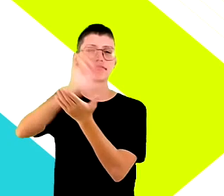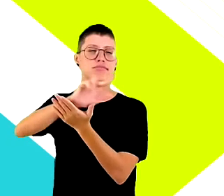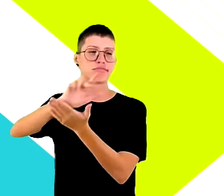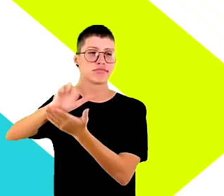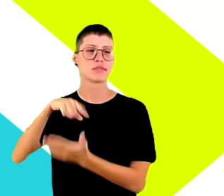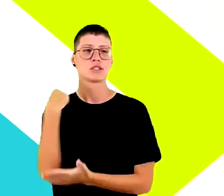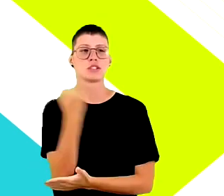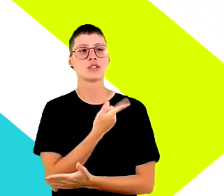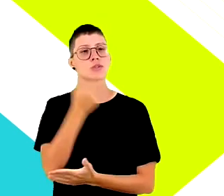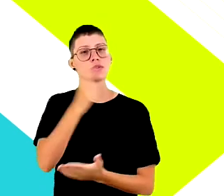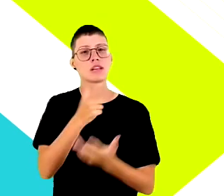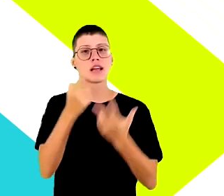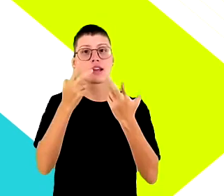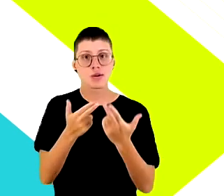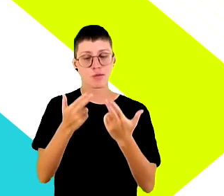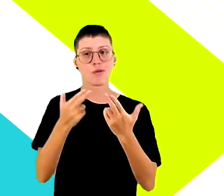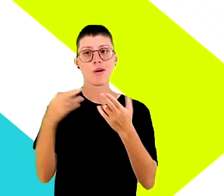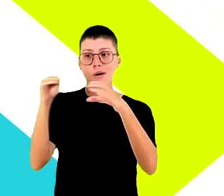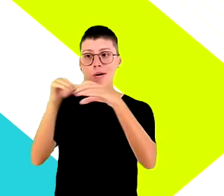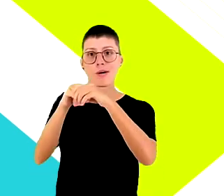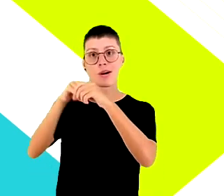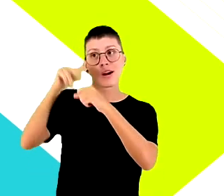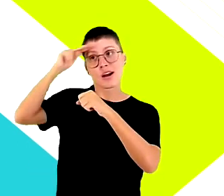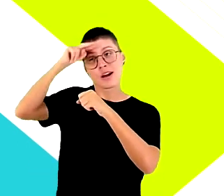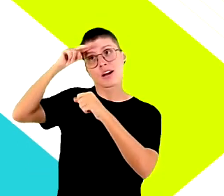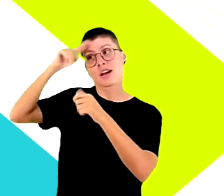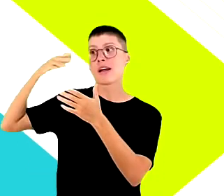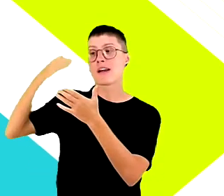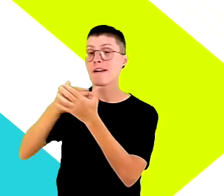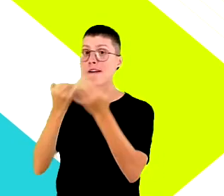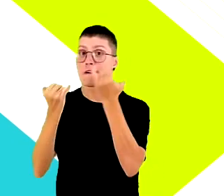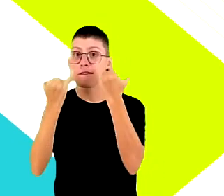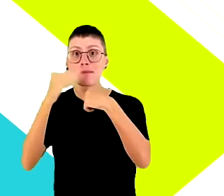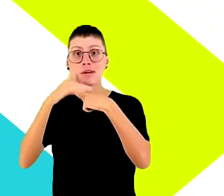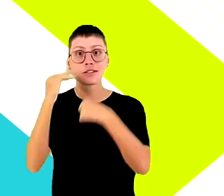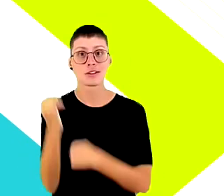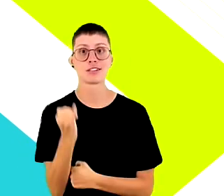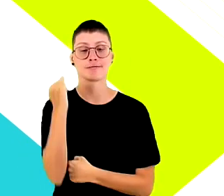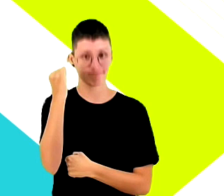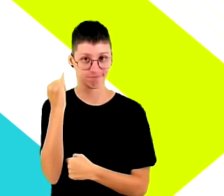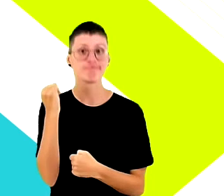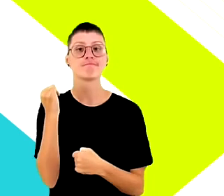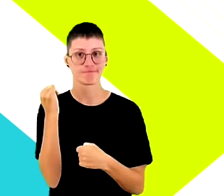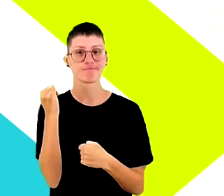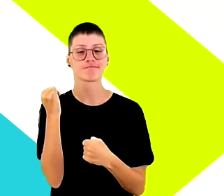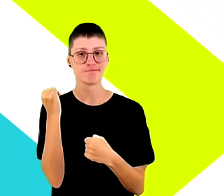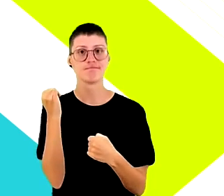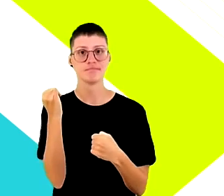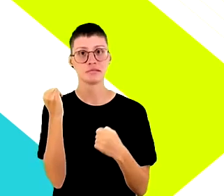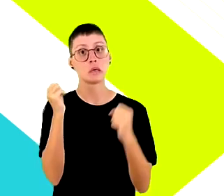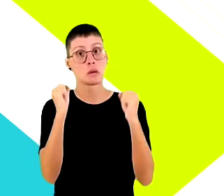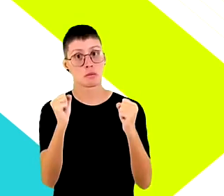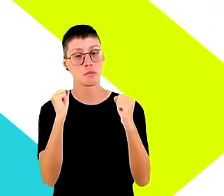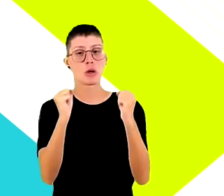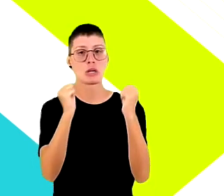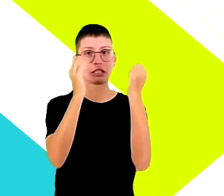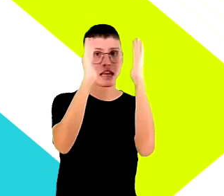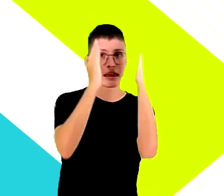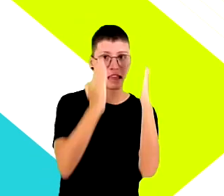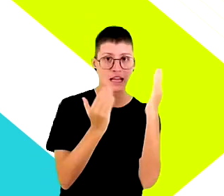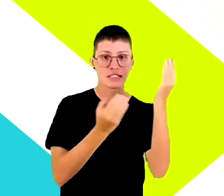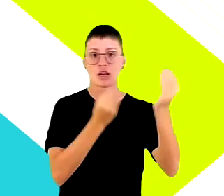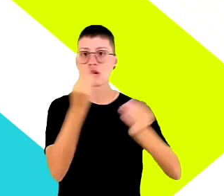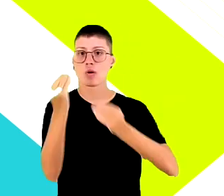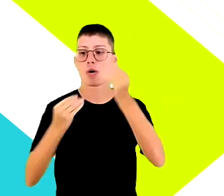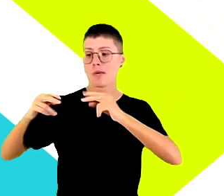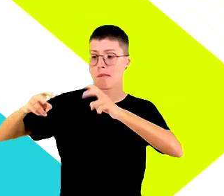a gente consegue colocar um histórico dessas informações que são bastante relevantes, tanto, né, para análise de como foi a safra, quanto para